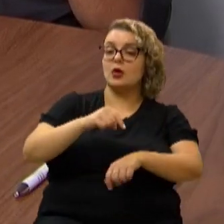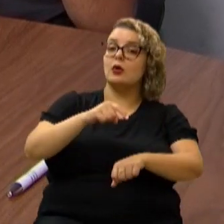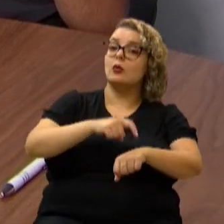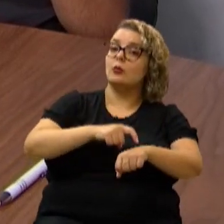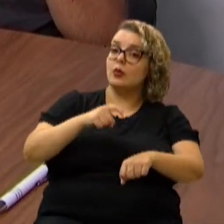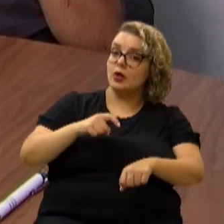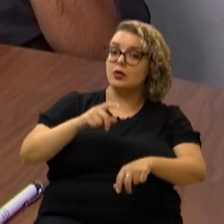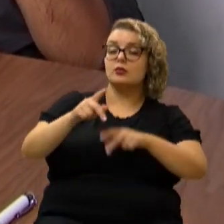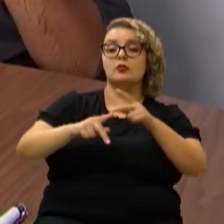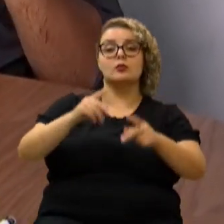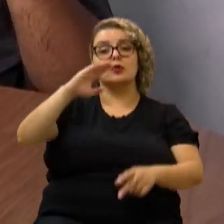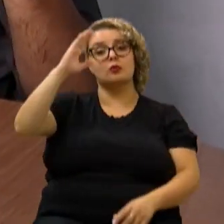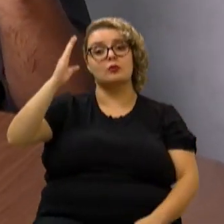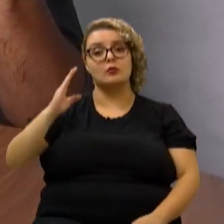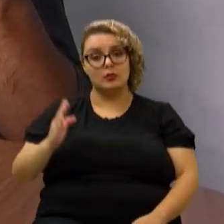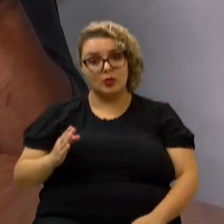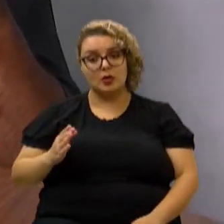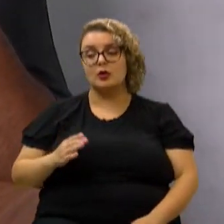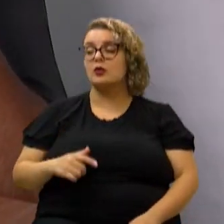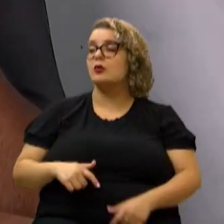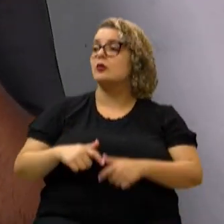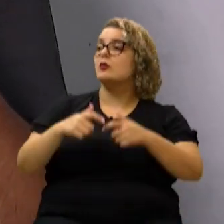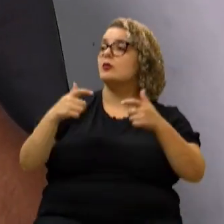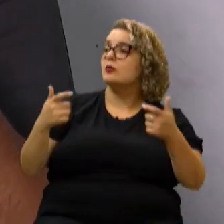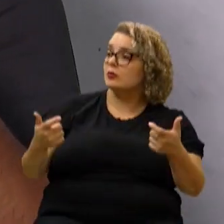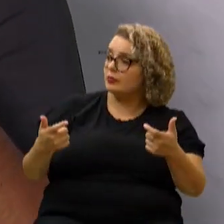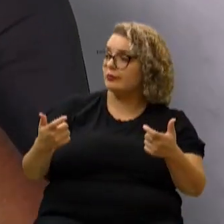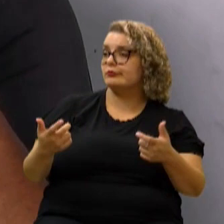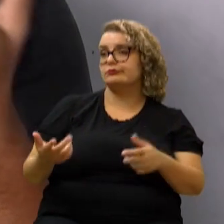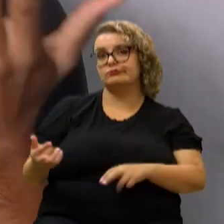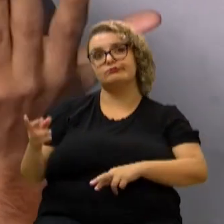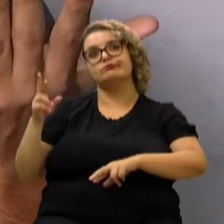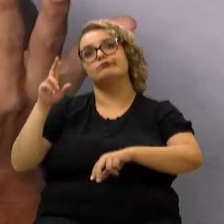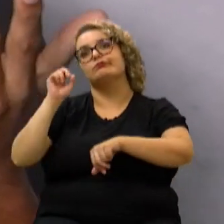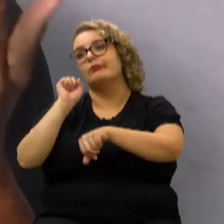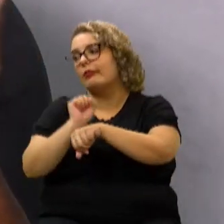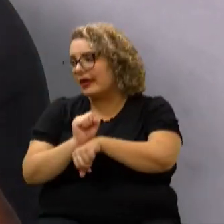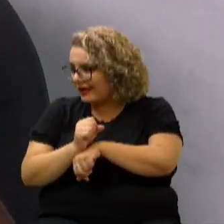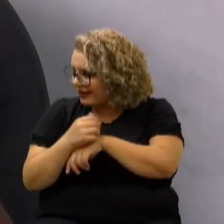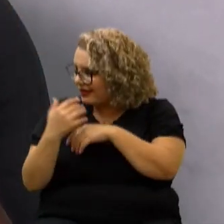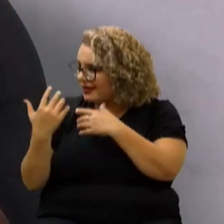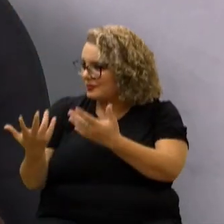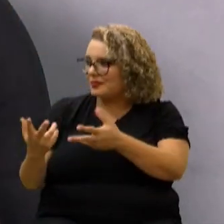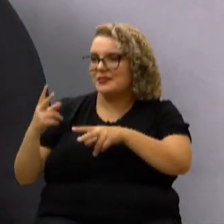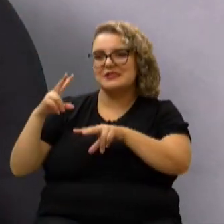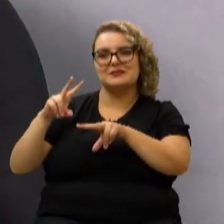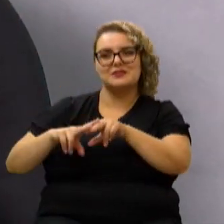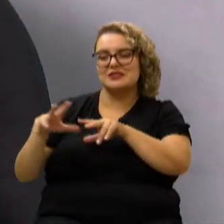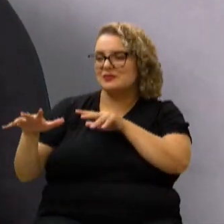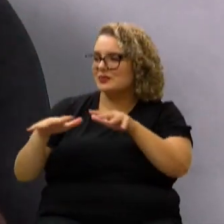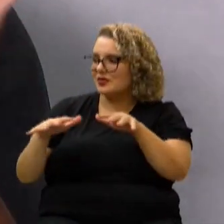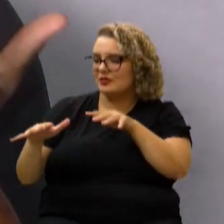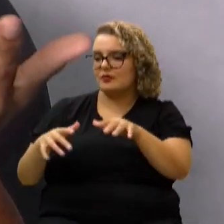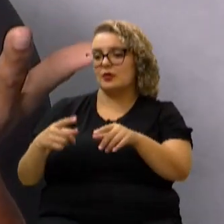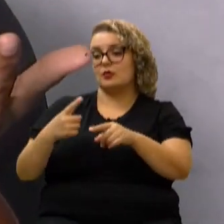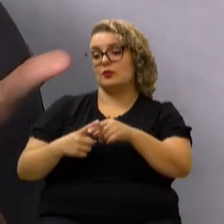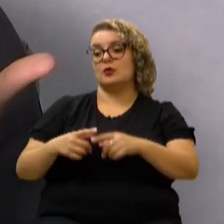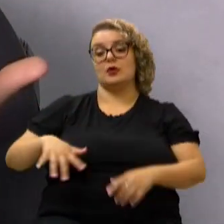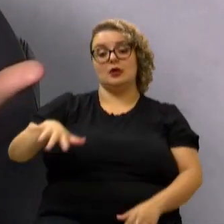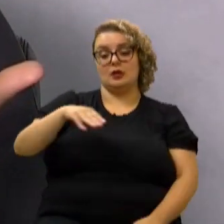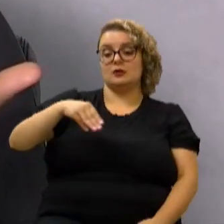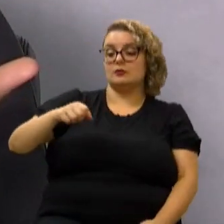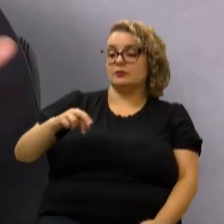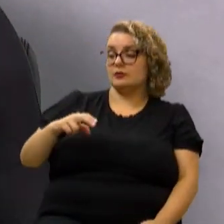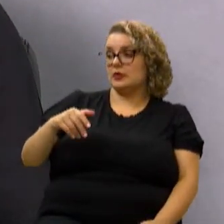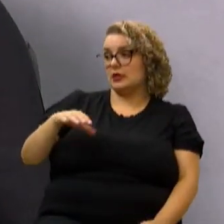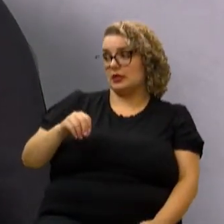que o povo brasileiro está cada vez mais refém, né, desse tipo de movimento, porque